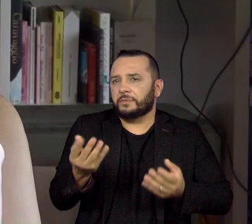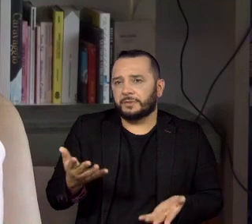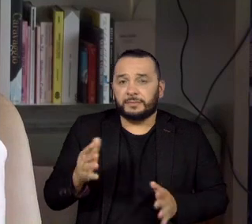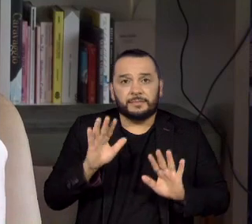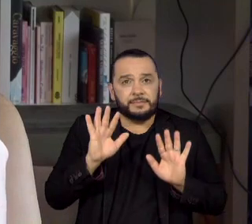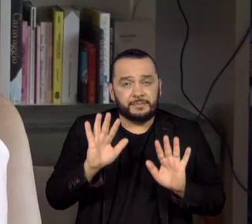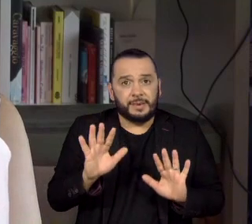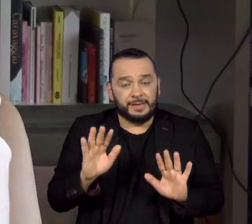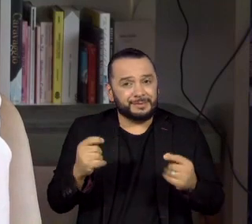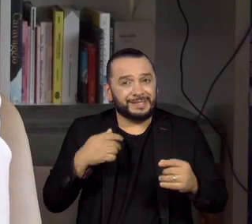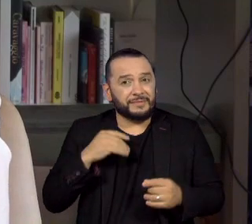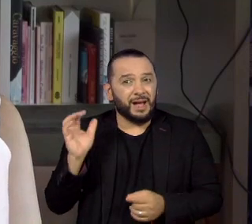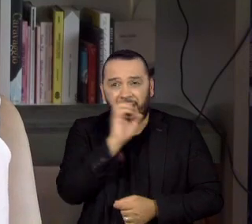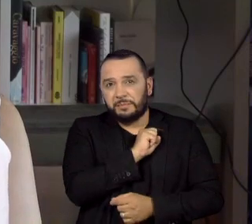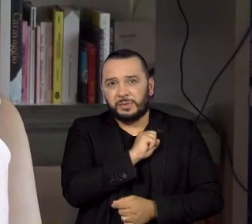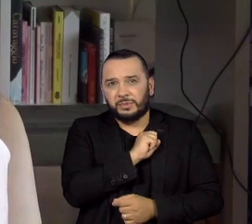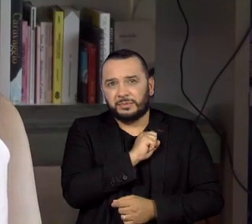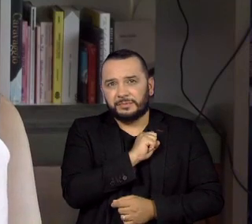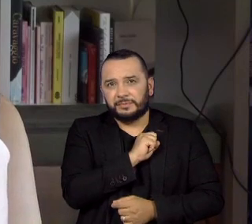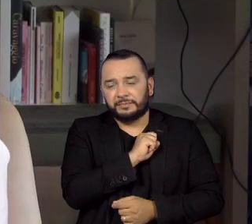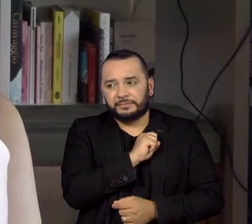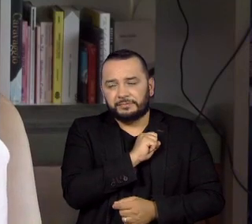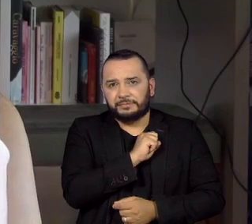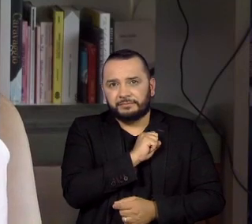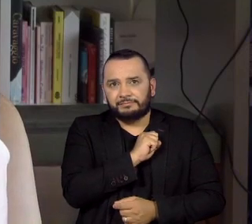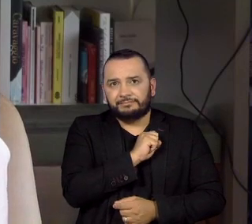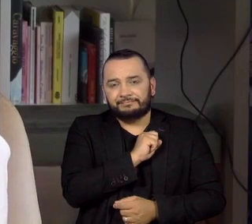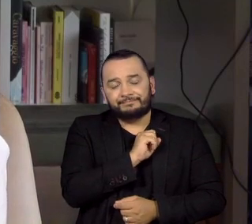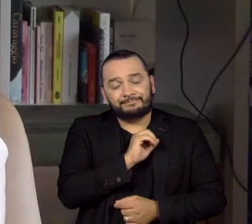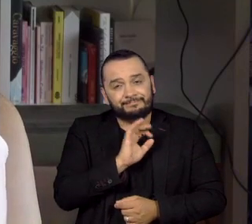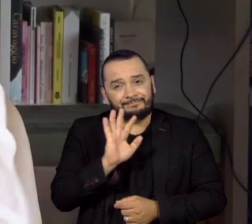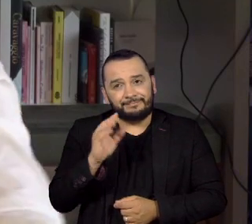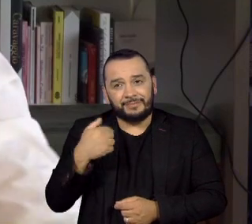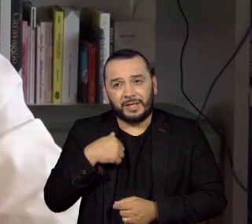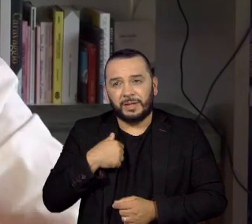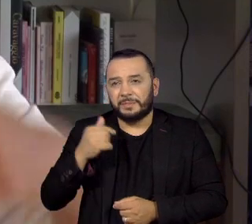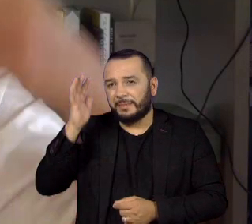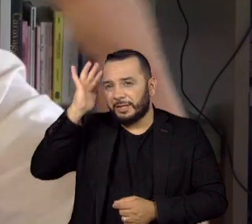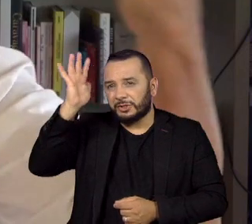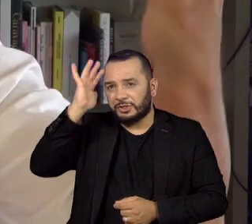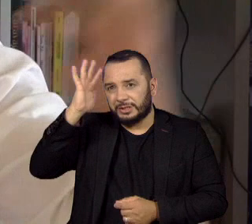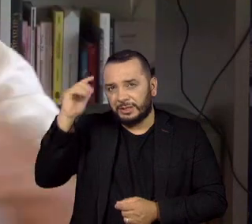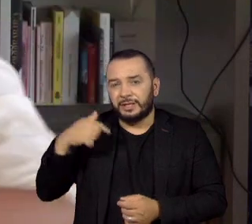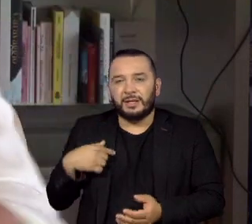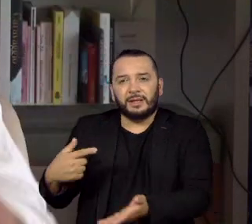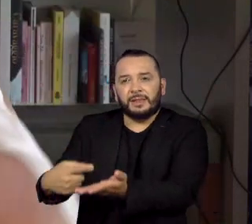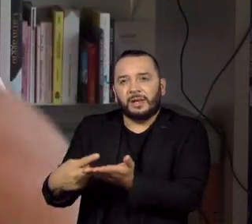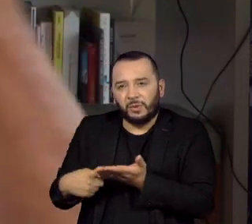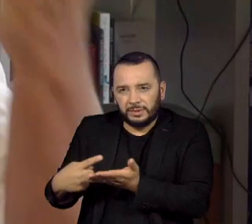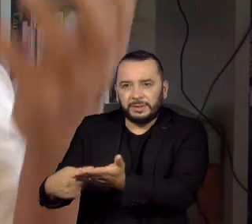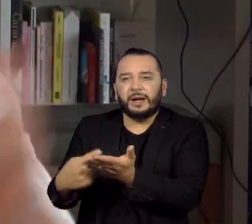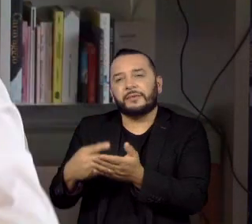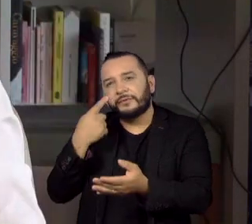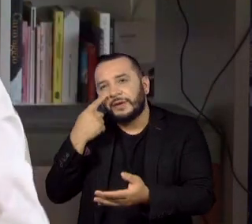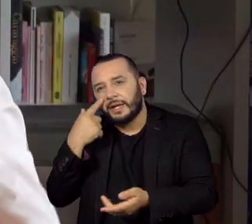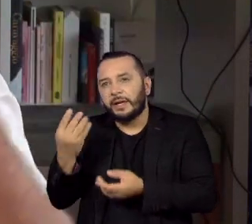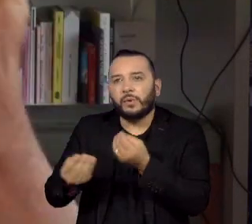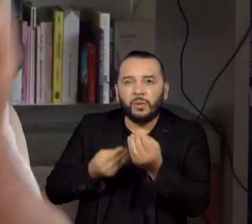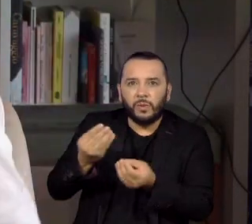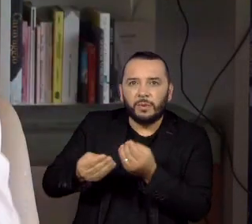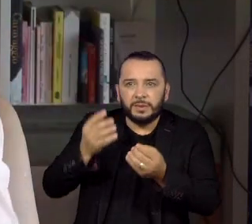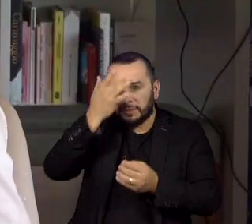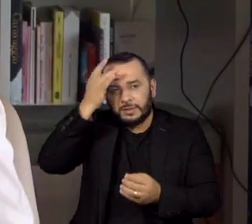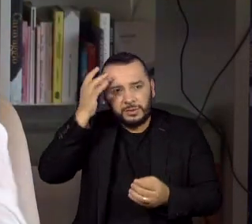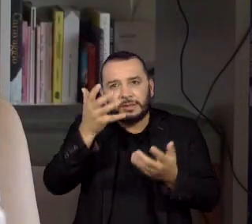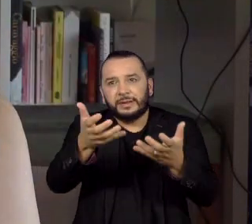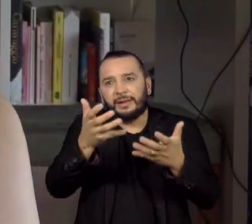fazer rápido e a gente, imagina, negociar, ver quem ia querer fazer um negócio com esses